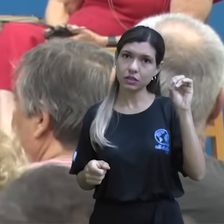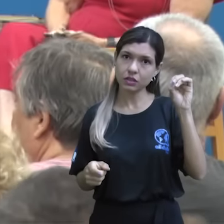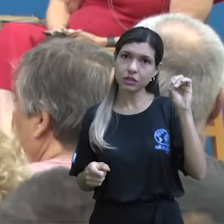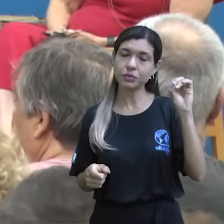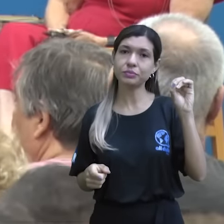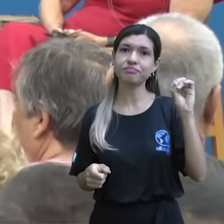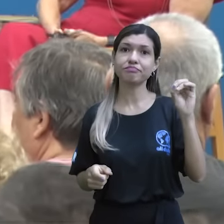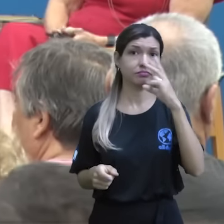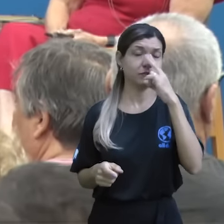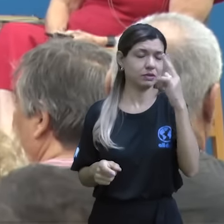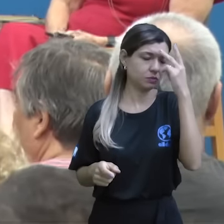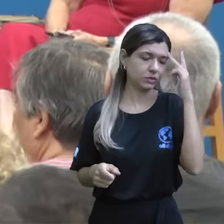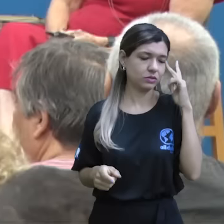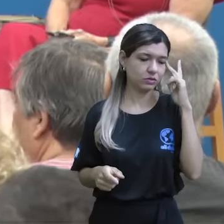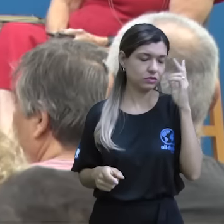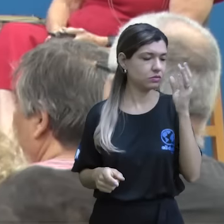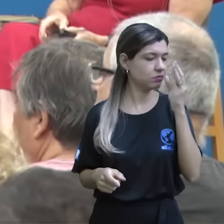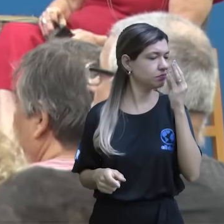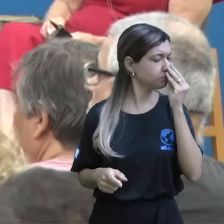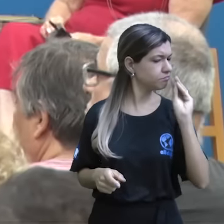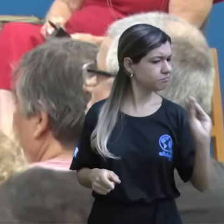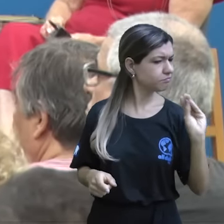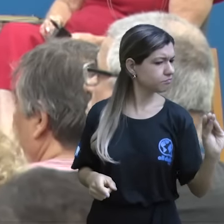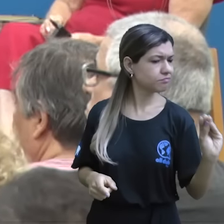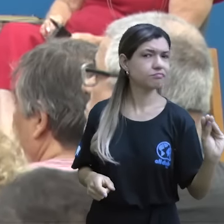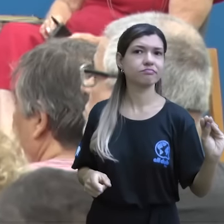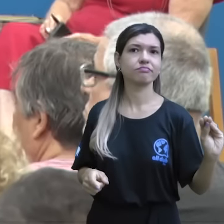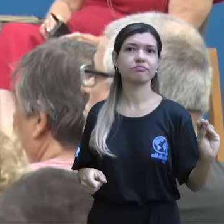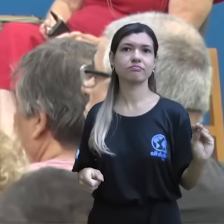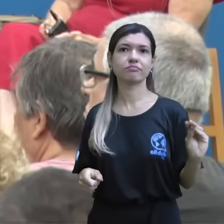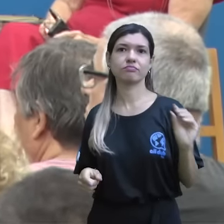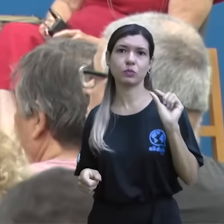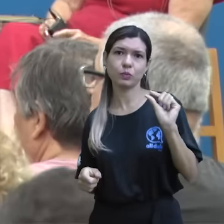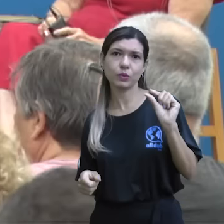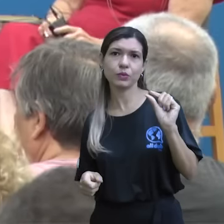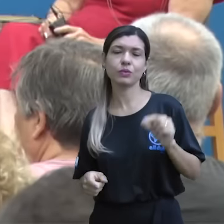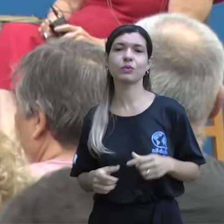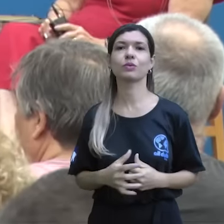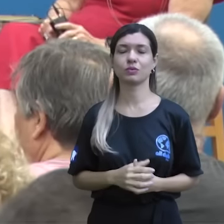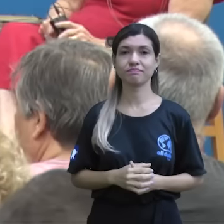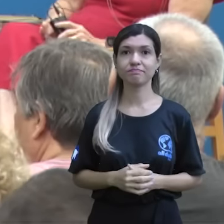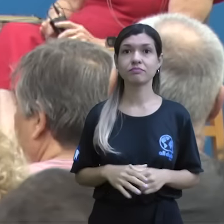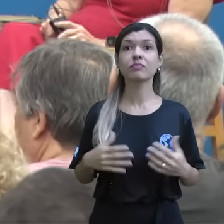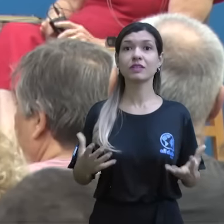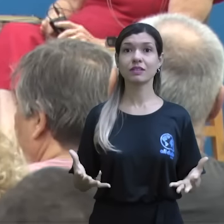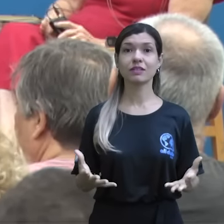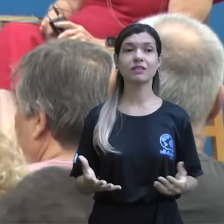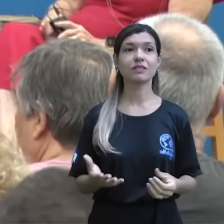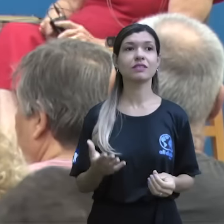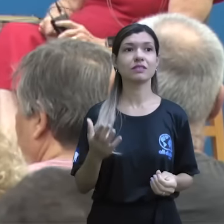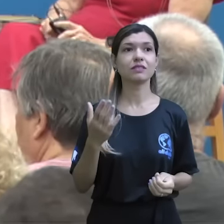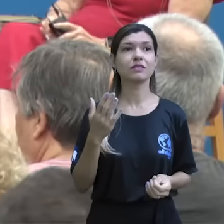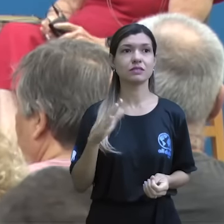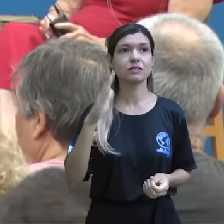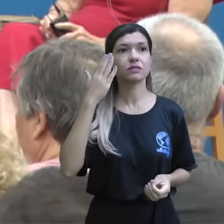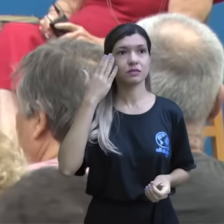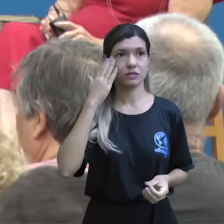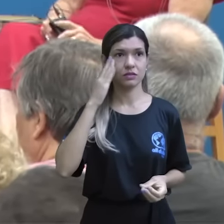Entender que hoje o Lima Barreto está voltando... Existe esse movimento do Lima Barreto está sendo redescoberto, ou isso está muito dentro da